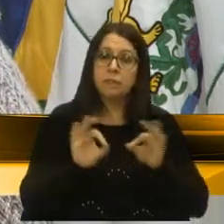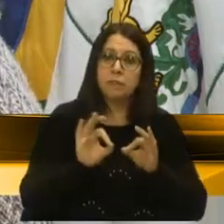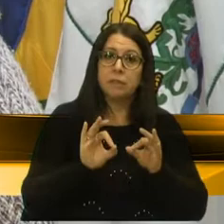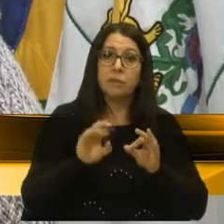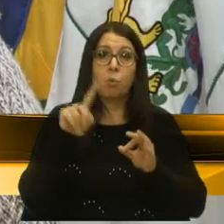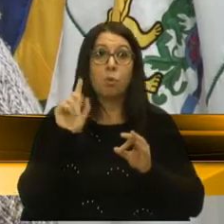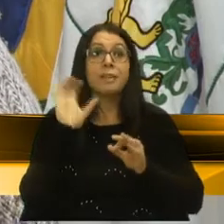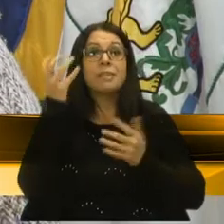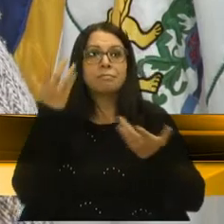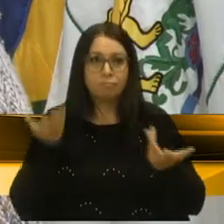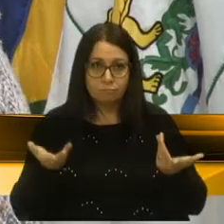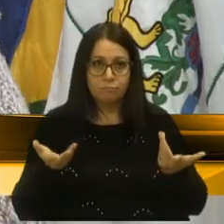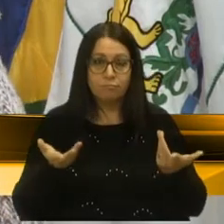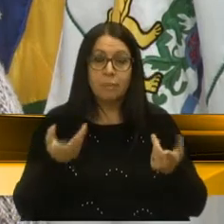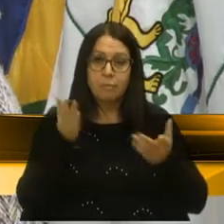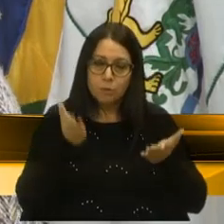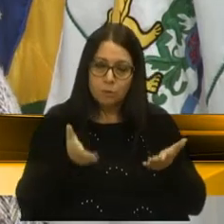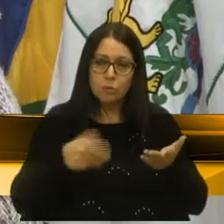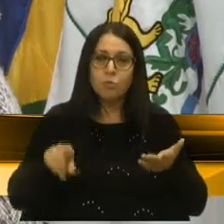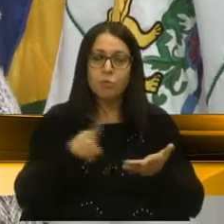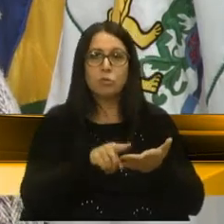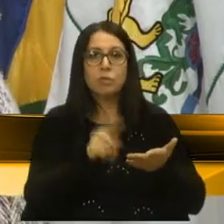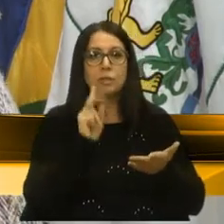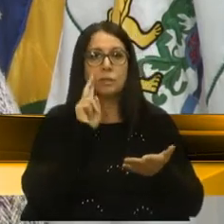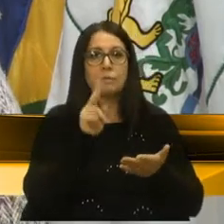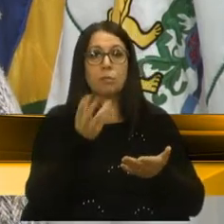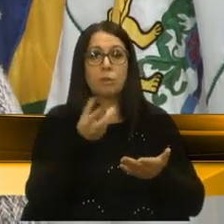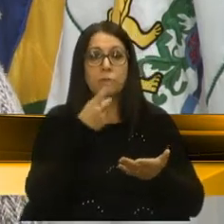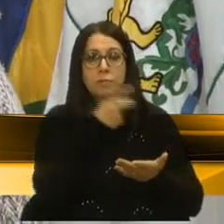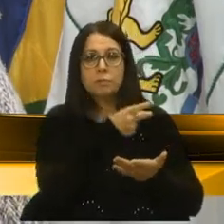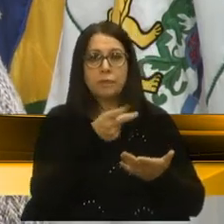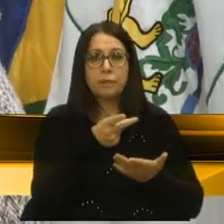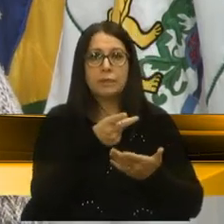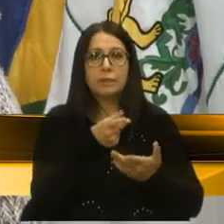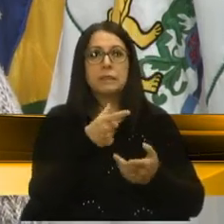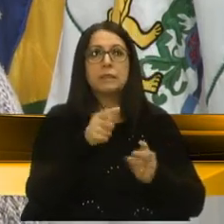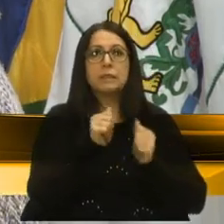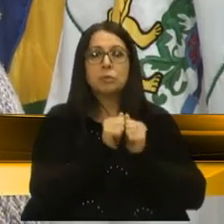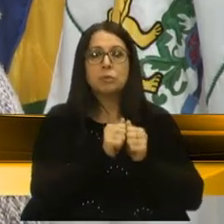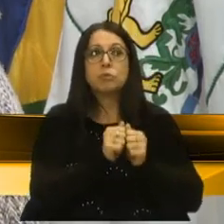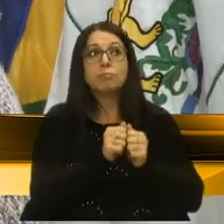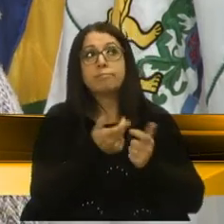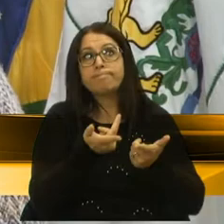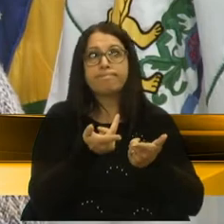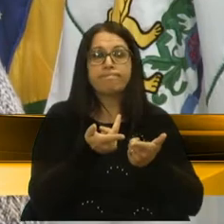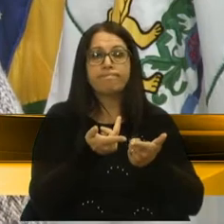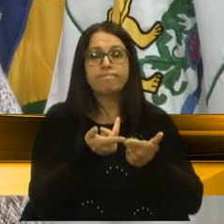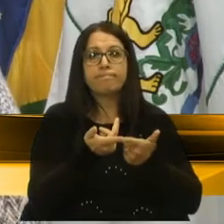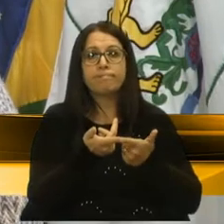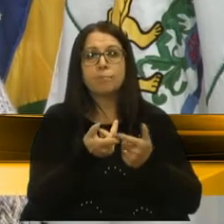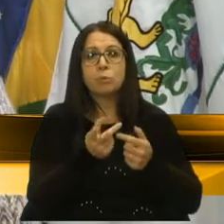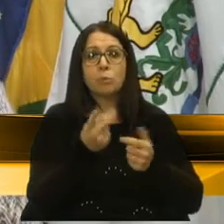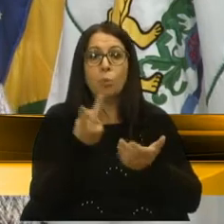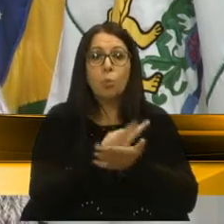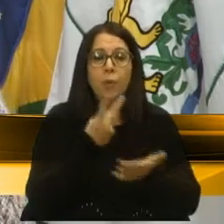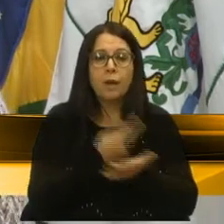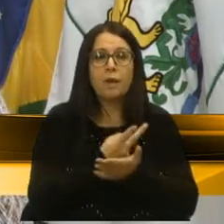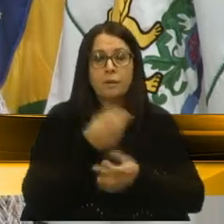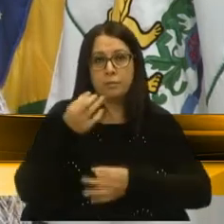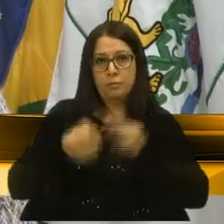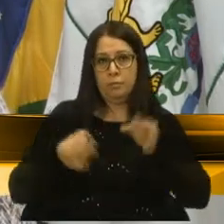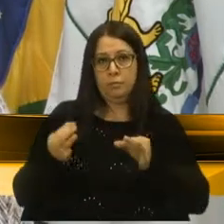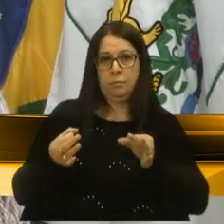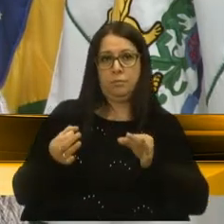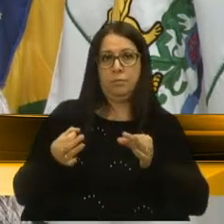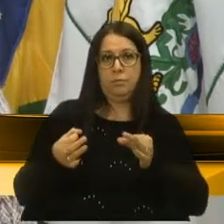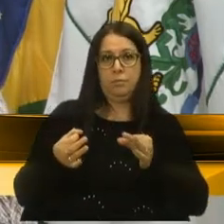outra decisão. Mas, hoje, eu quero dizer que estaremos entrando, né, num erro jurídico e que